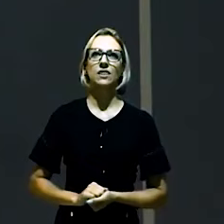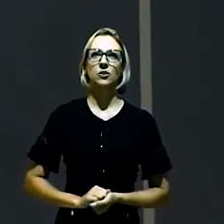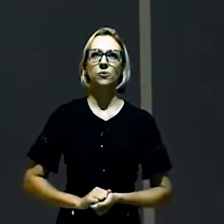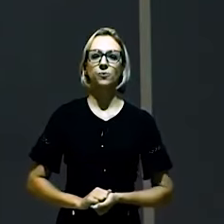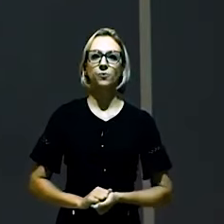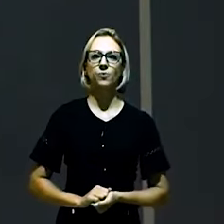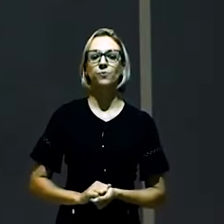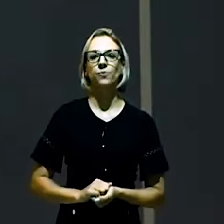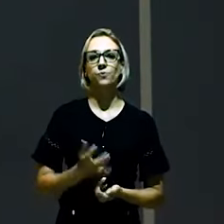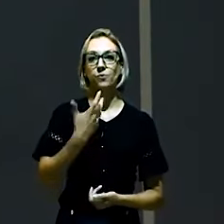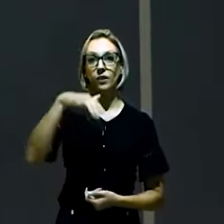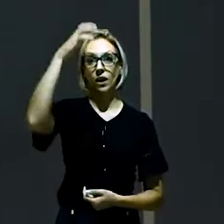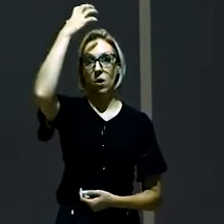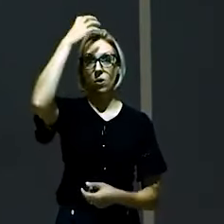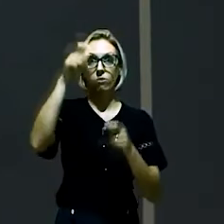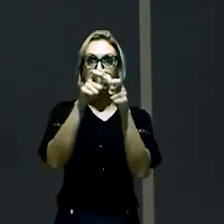O reinado vai crescendo,